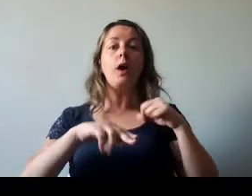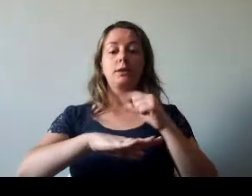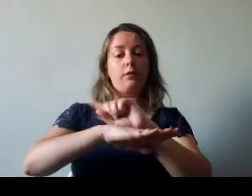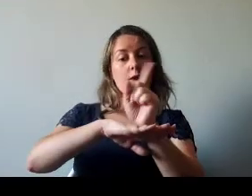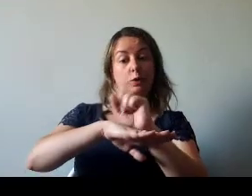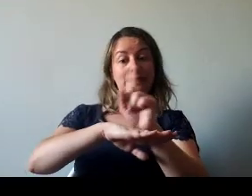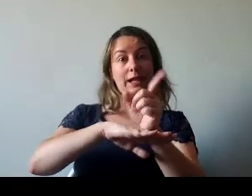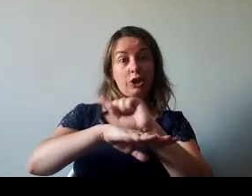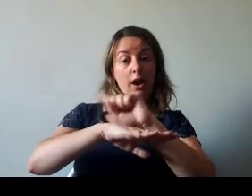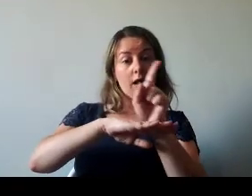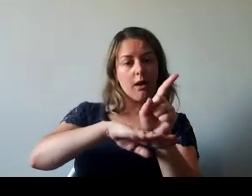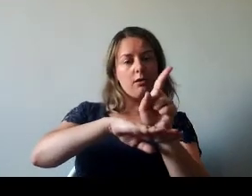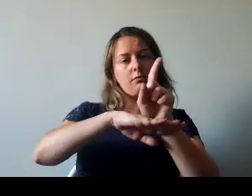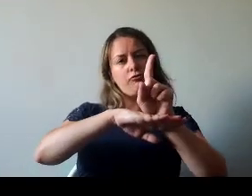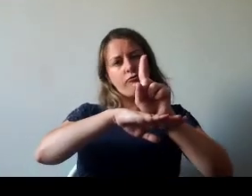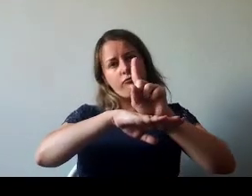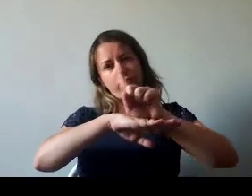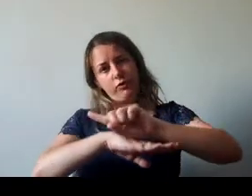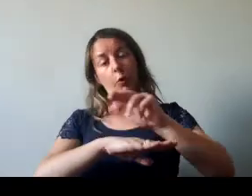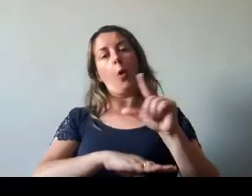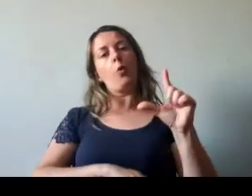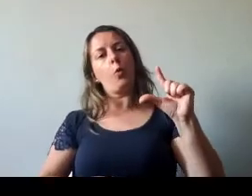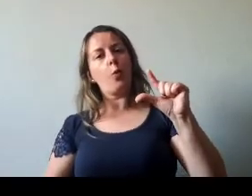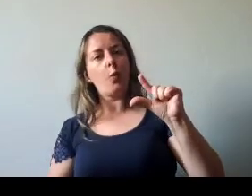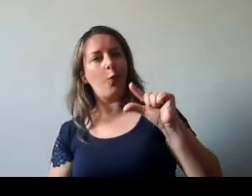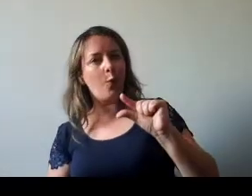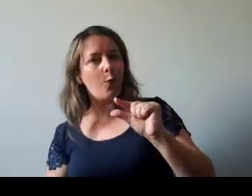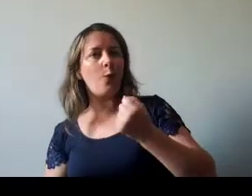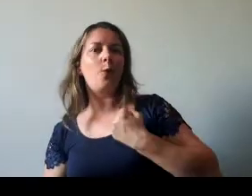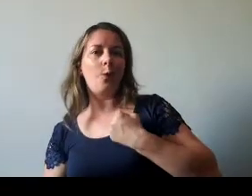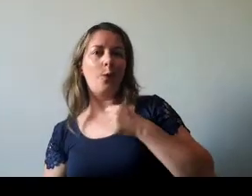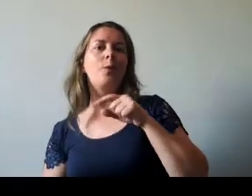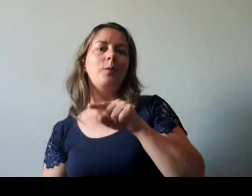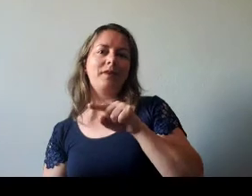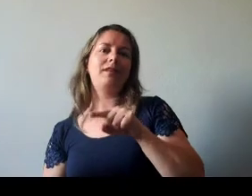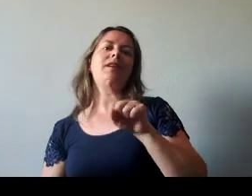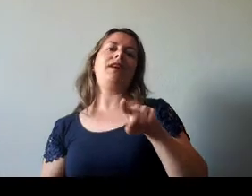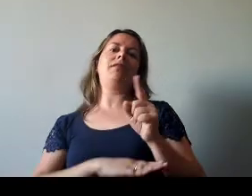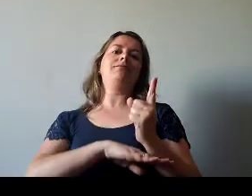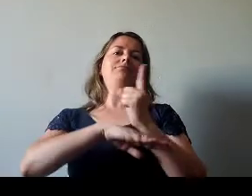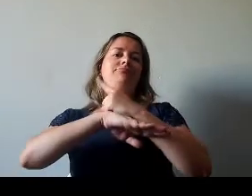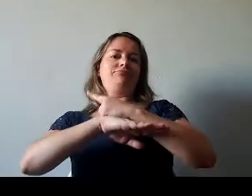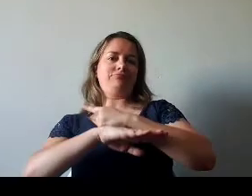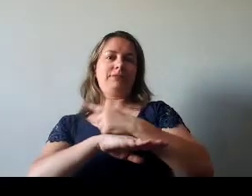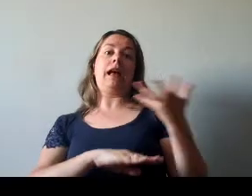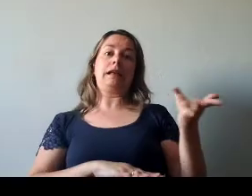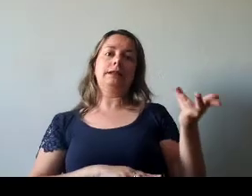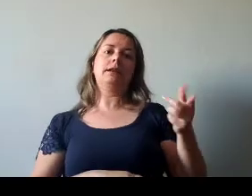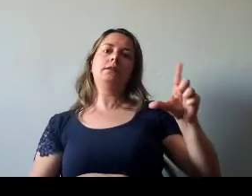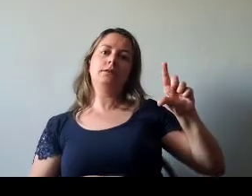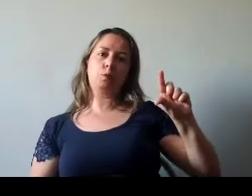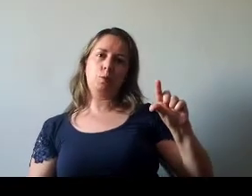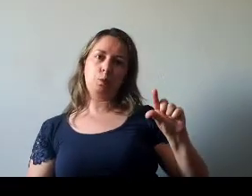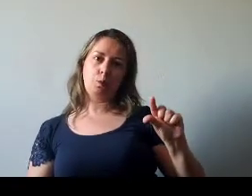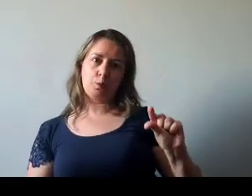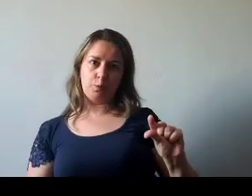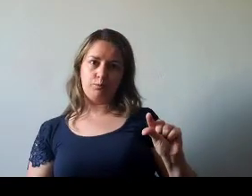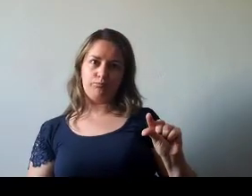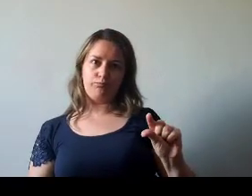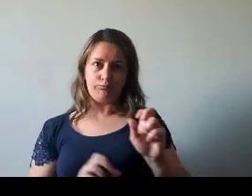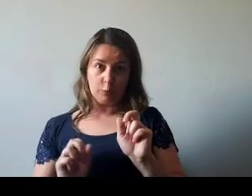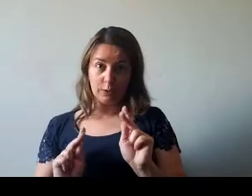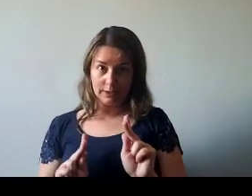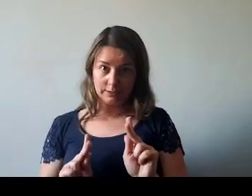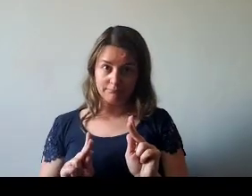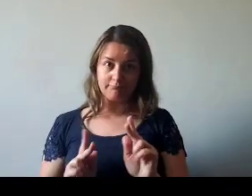está diminuindo com o tempo. Isso é característica de um movimento retardado, ok? Bom,